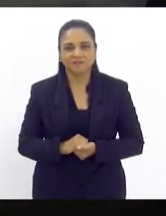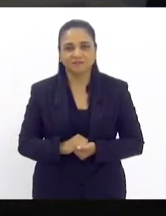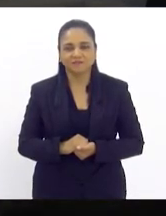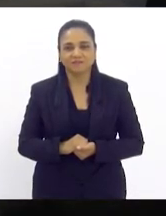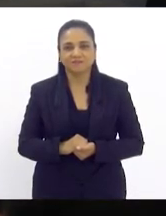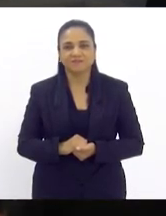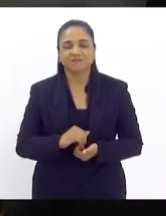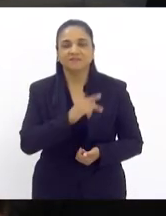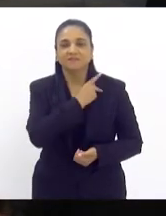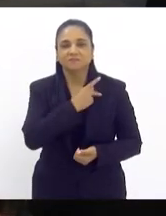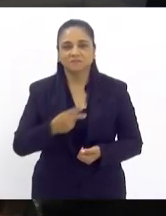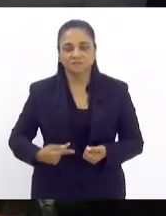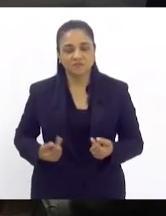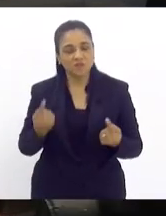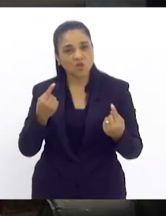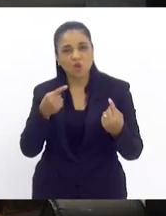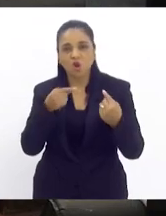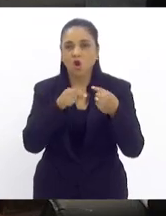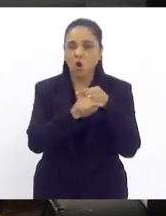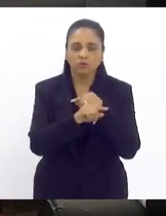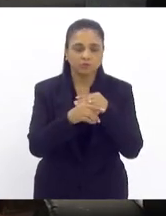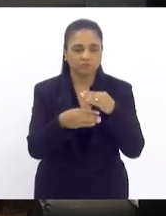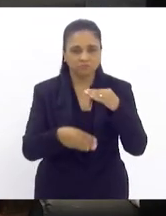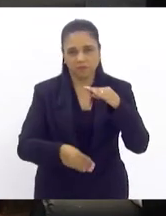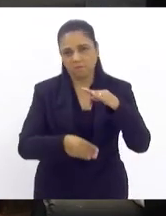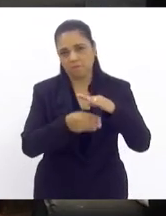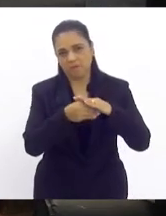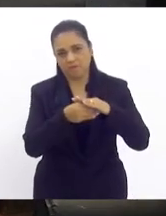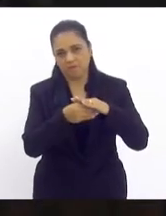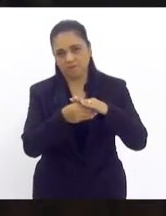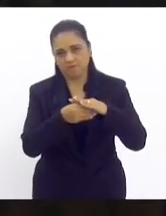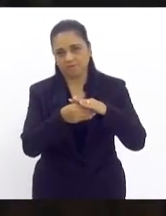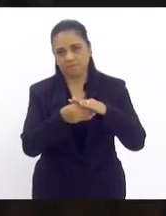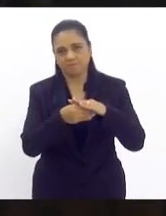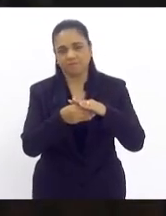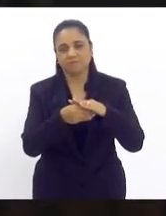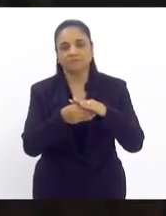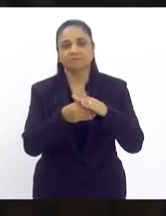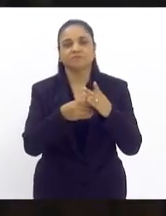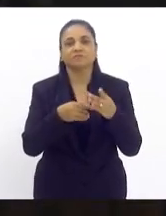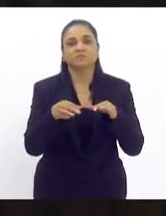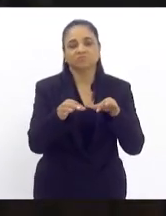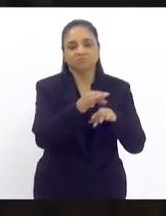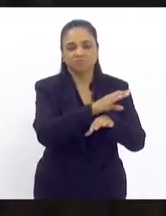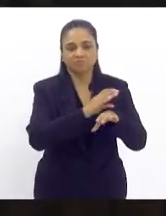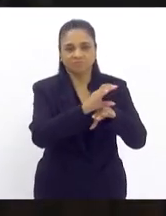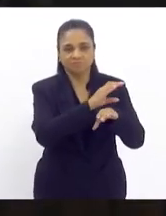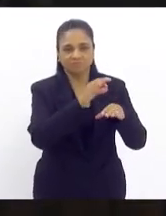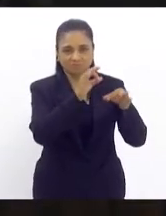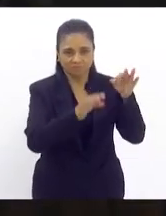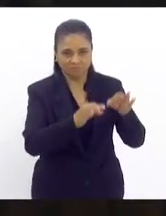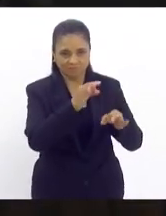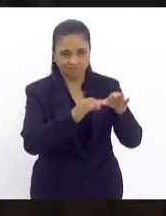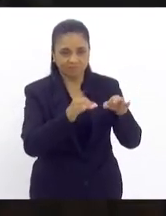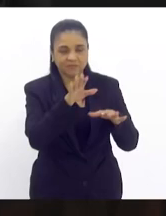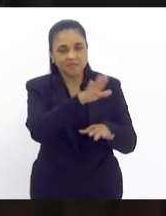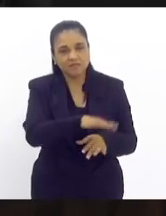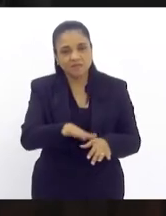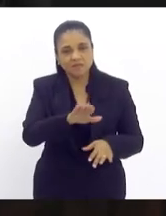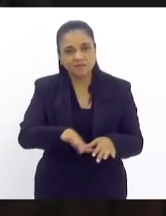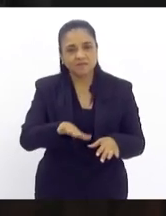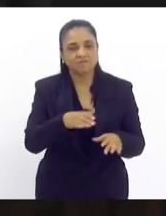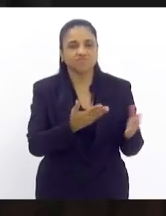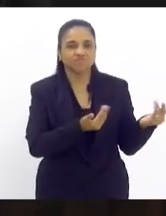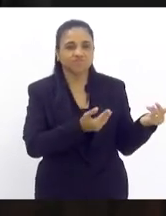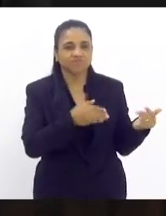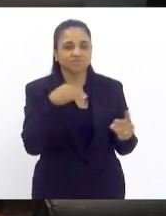Presidente, parecer contrário à emenda. Para emitir parecer pela Comissão de Assuntos da Criança, do Adolescente e do Idoso, deputado